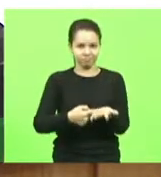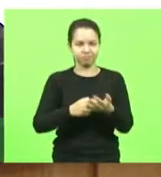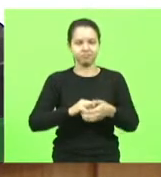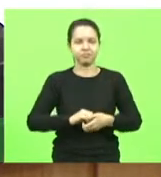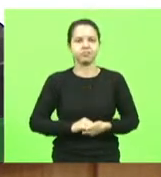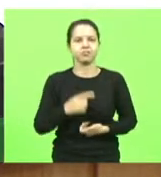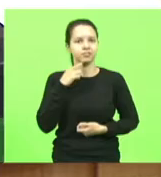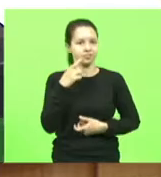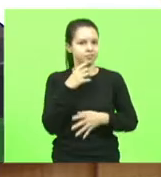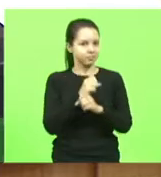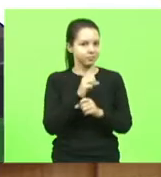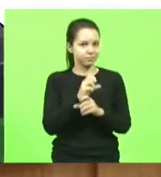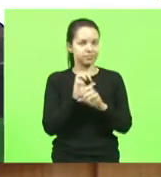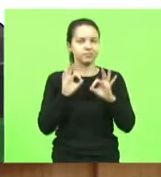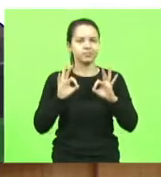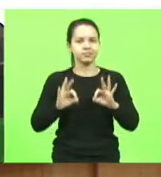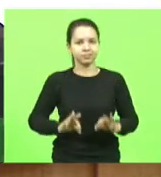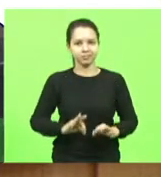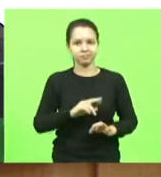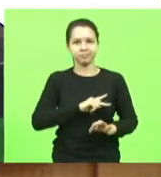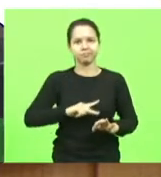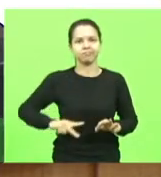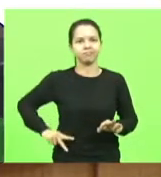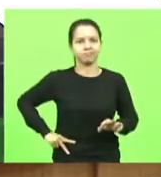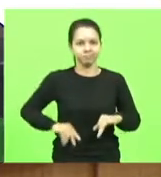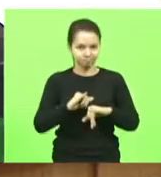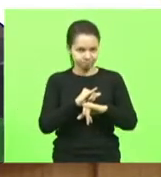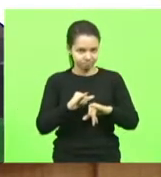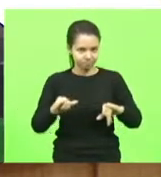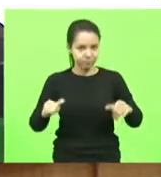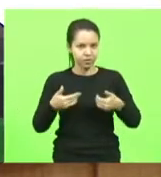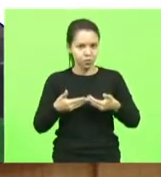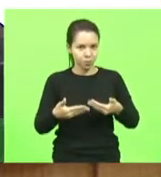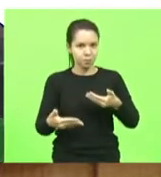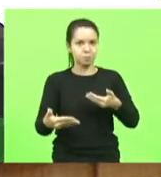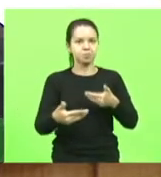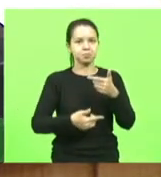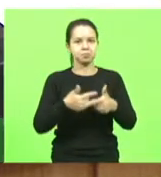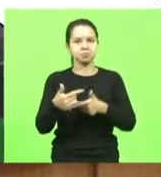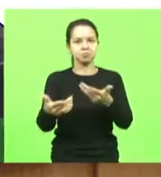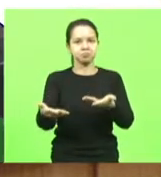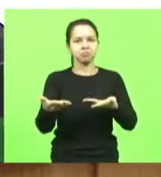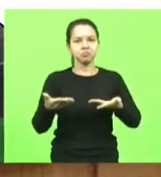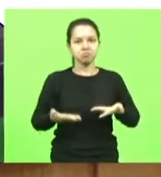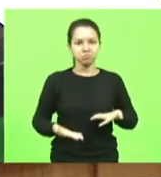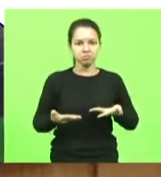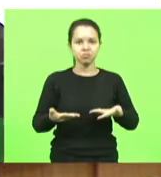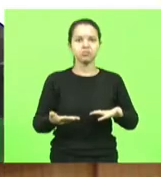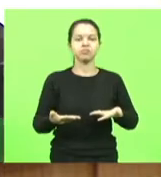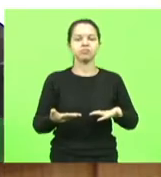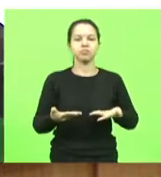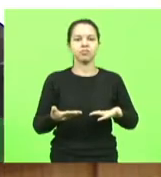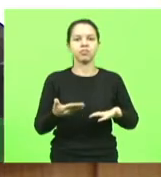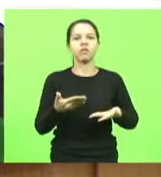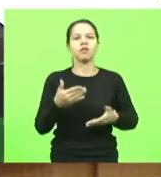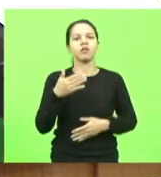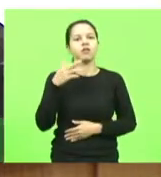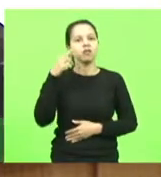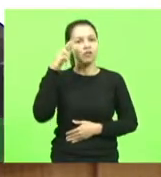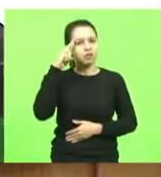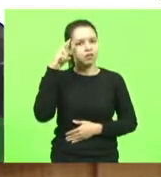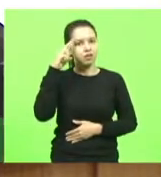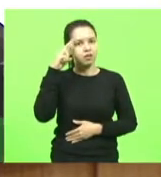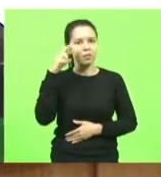quórum regimental, o senhor presidente, em exercício, declarou abertos os trabalhos e convidou o senhor Ricardo Alba, primeiro